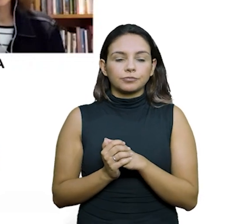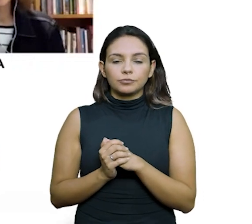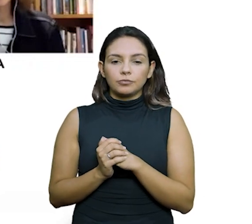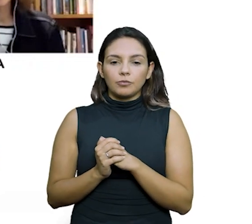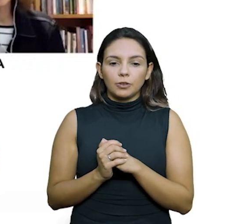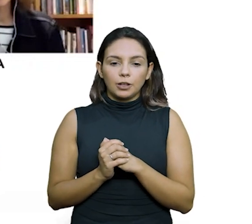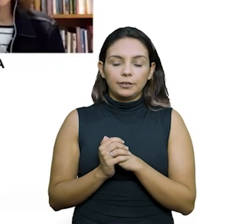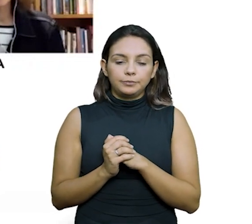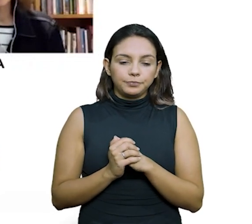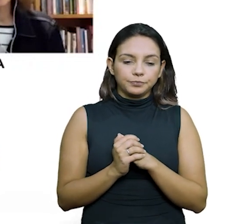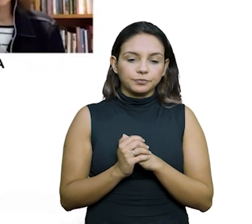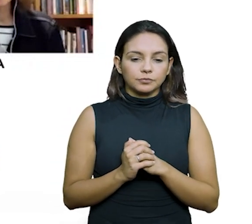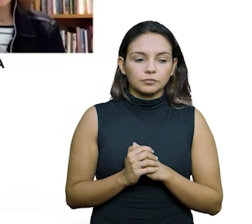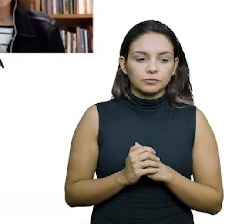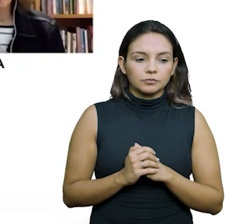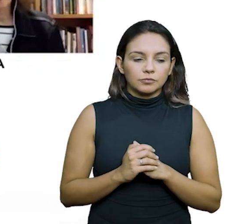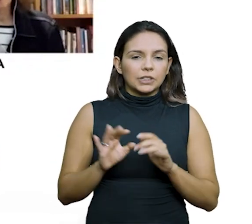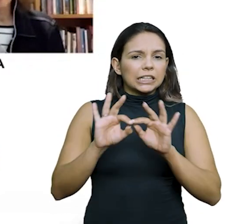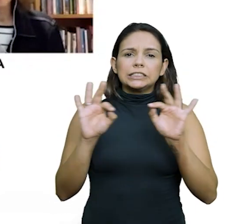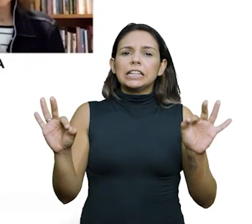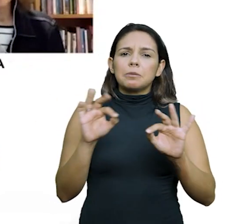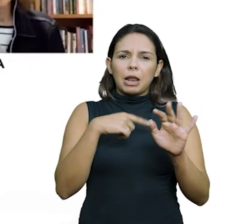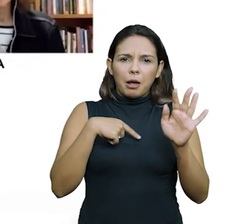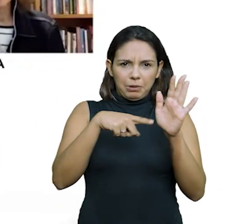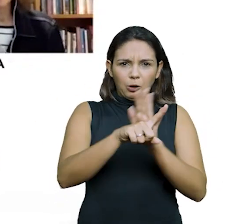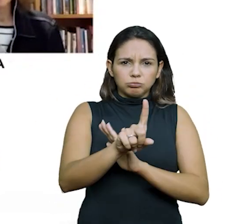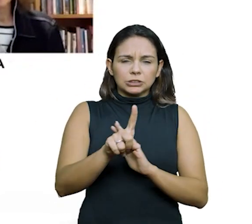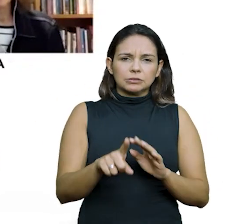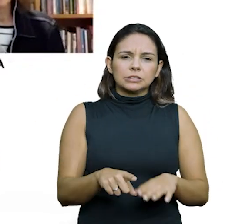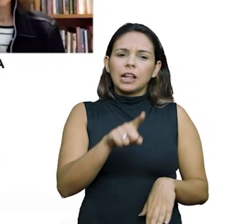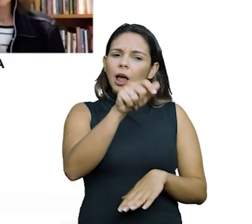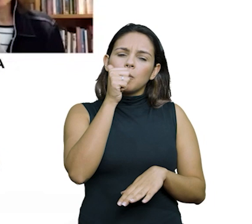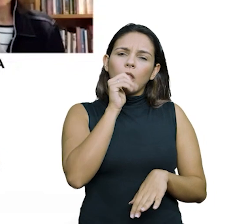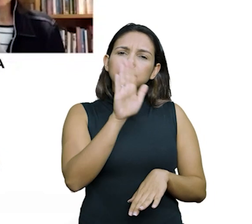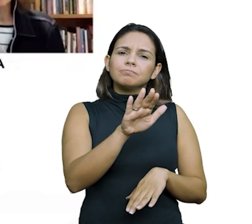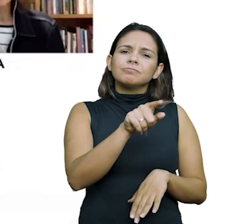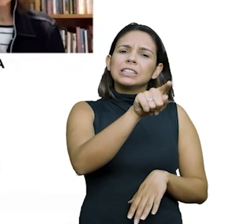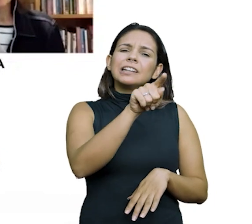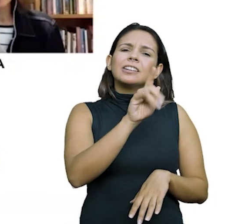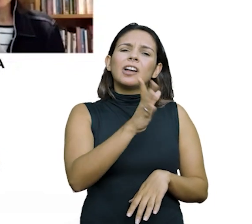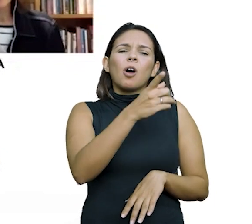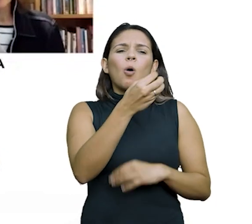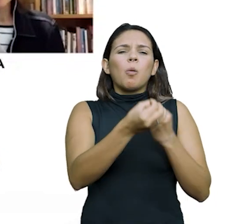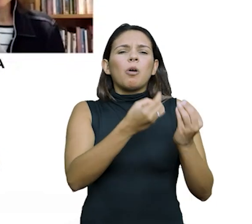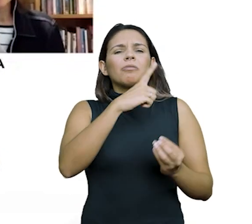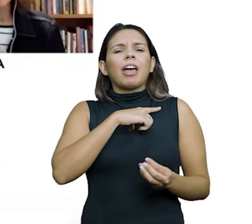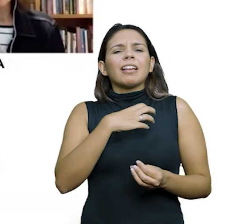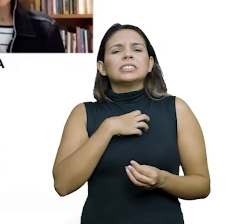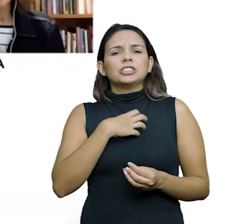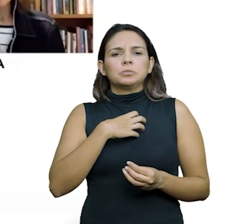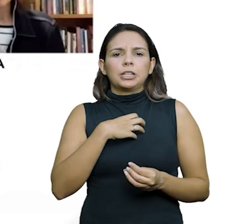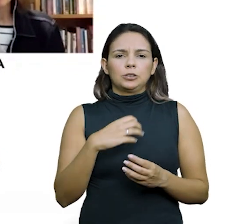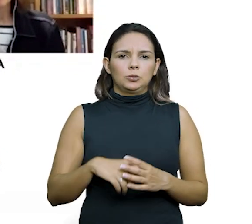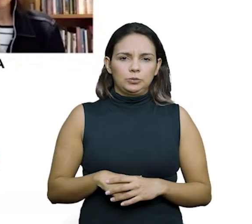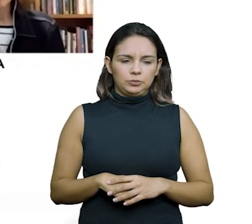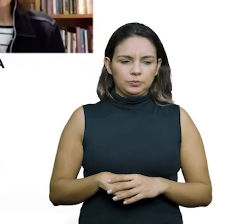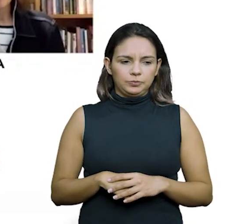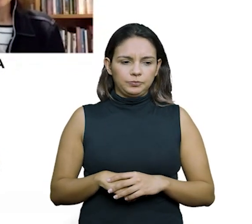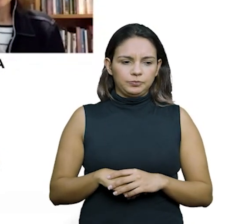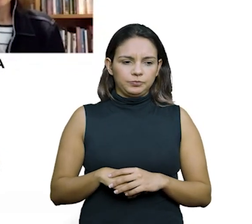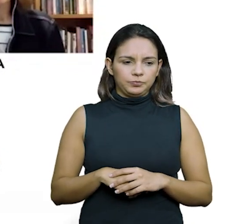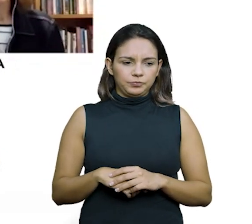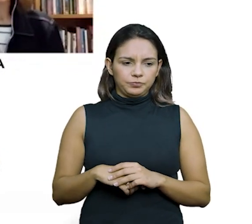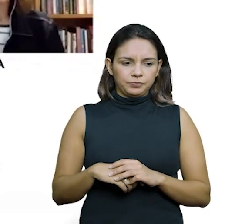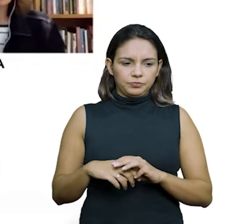primeiro, é a seguinte, é a mais simples do mundo. Leila, como você está se sentindo?